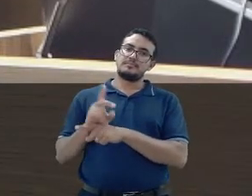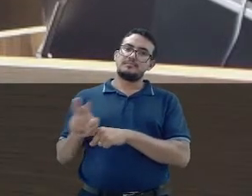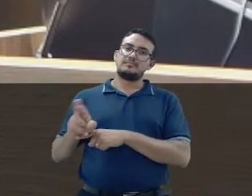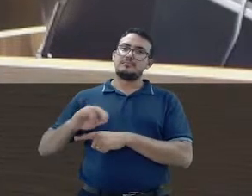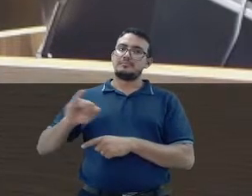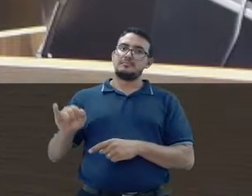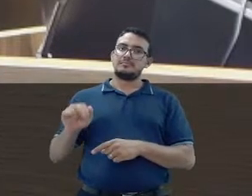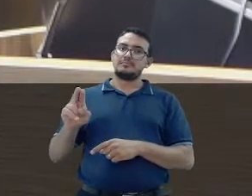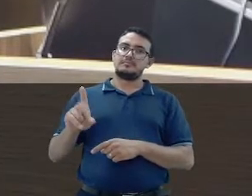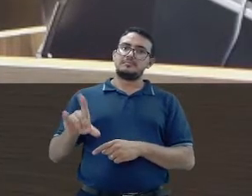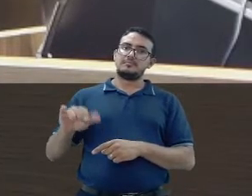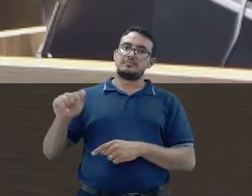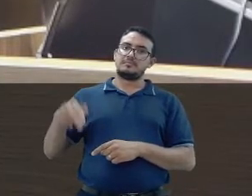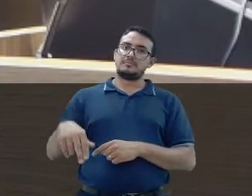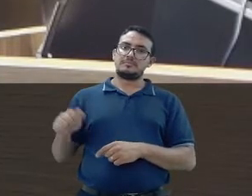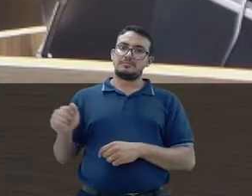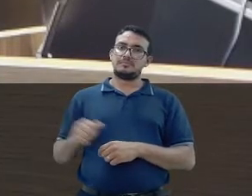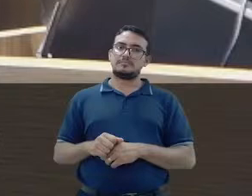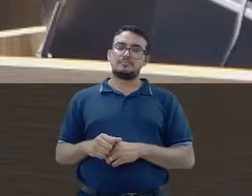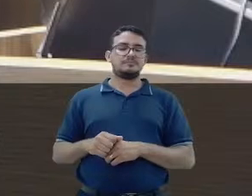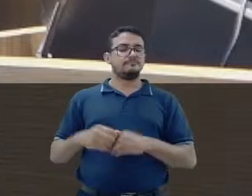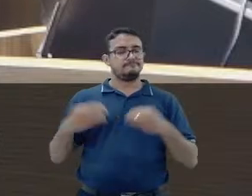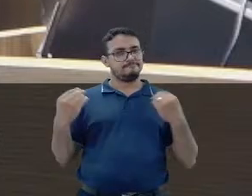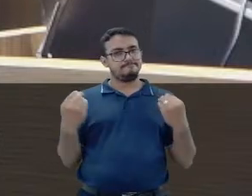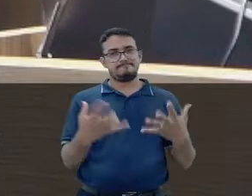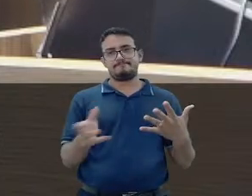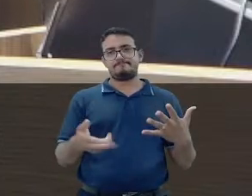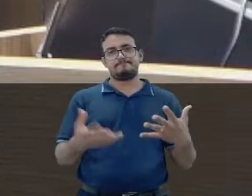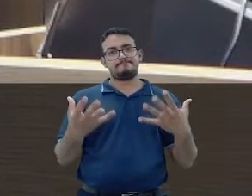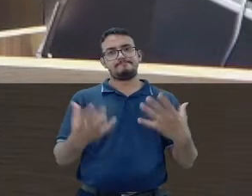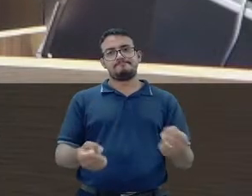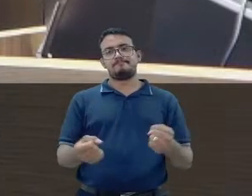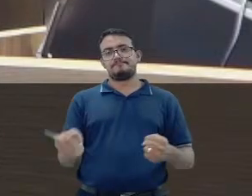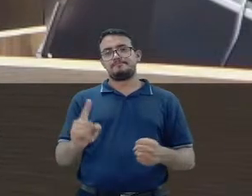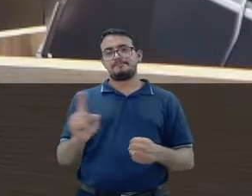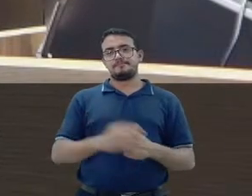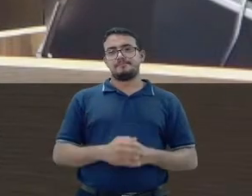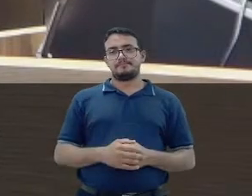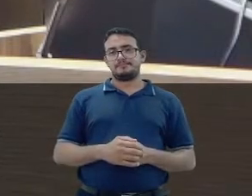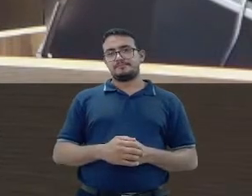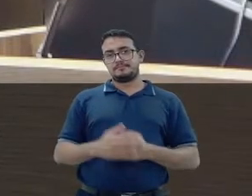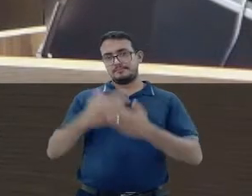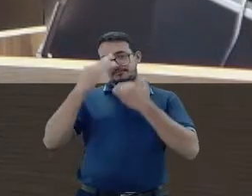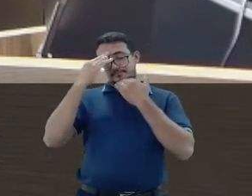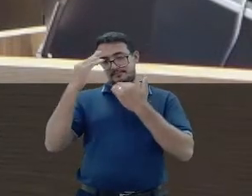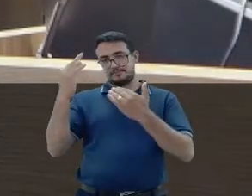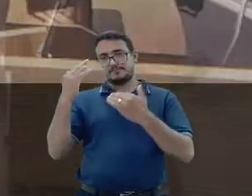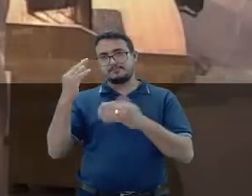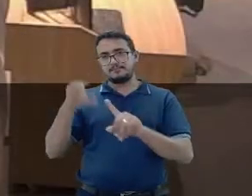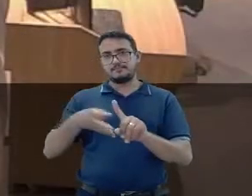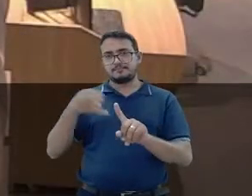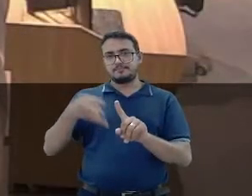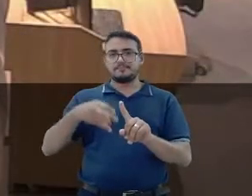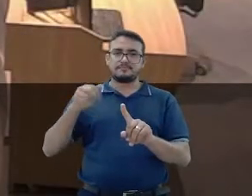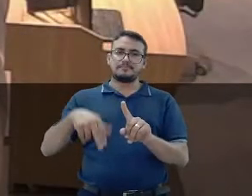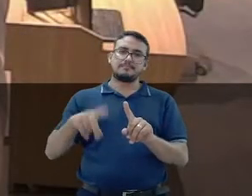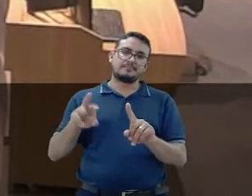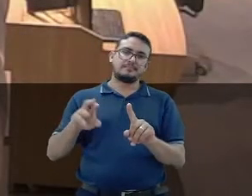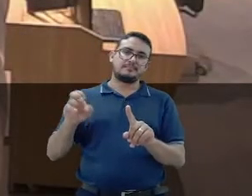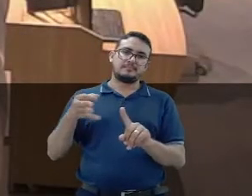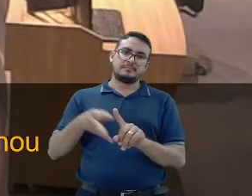presidente, nossa proposta é, no tópico, negar provimento ao recurso. Obrigado, desembargador André. Como vota, desembargador